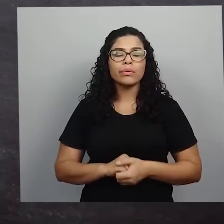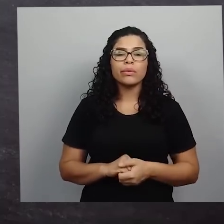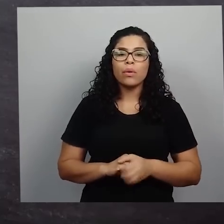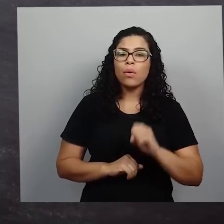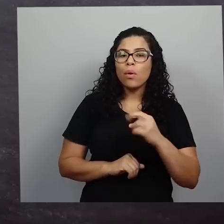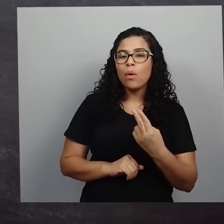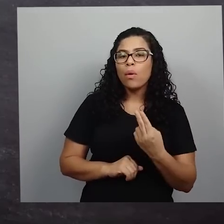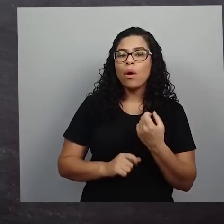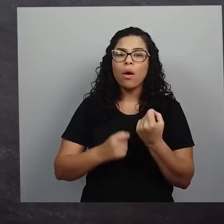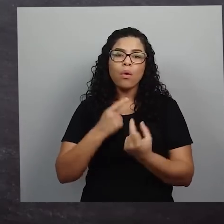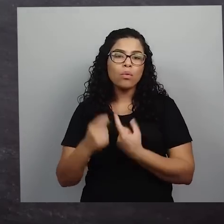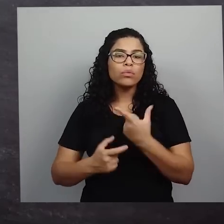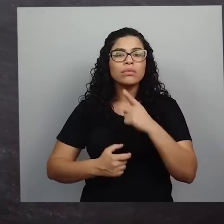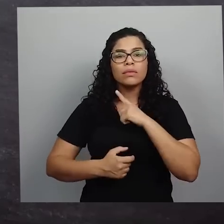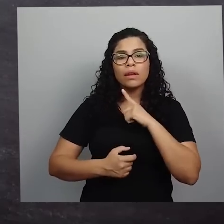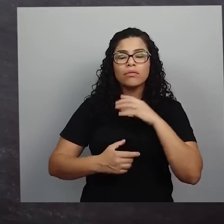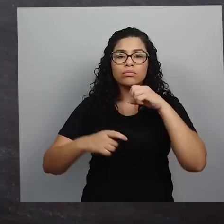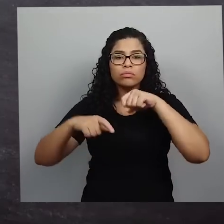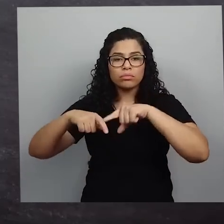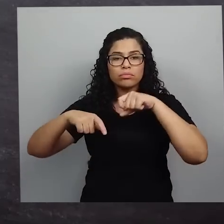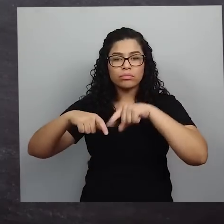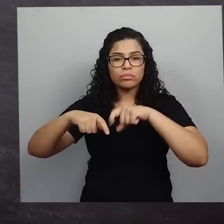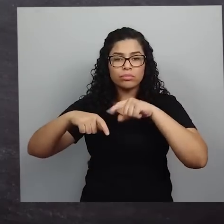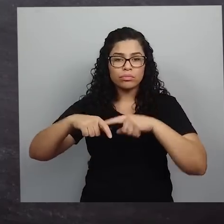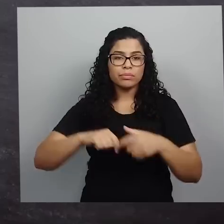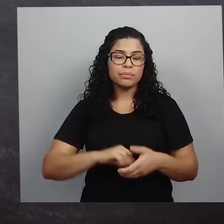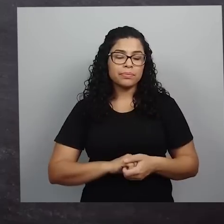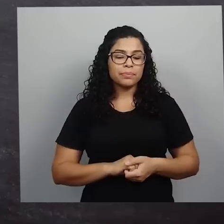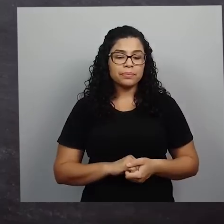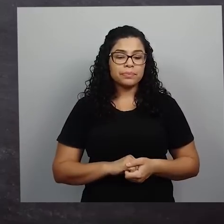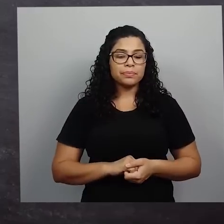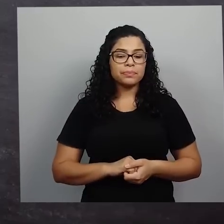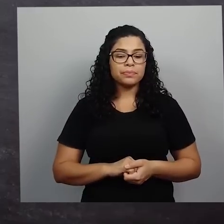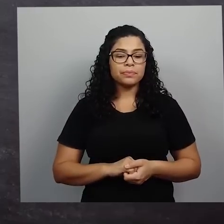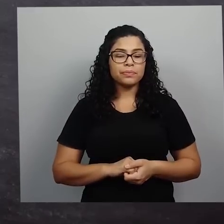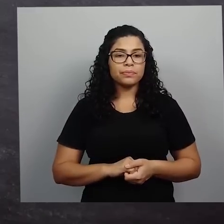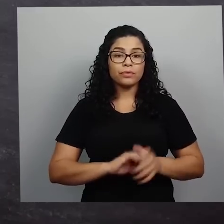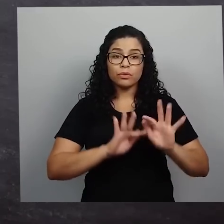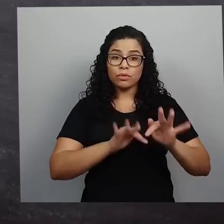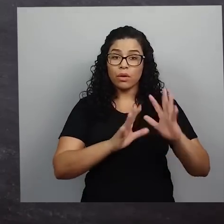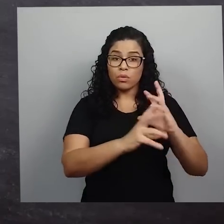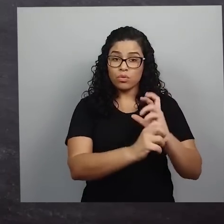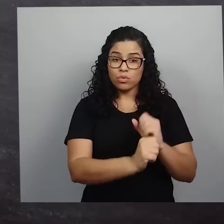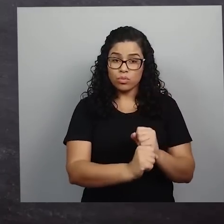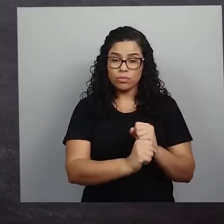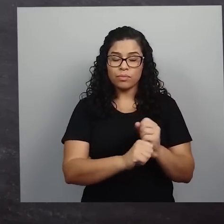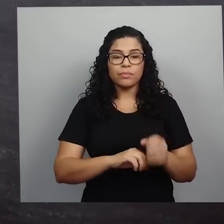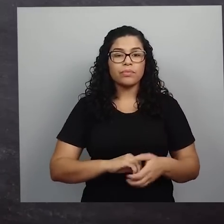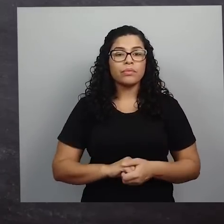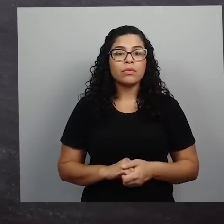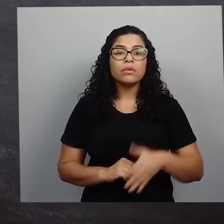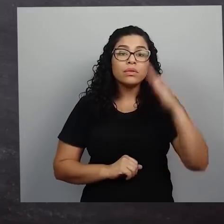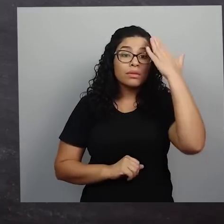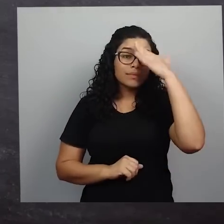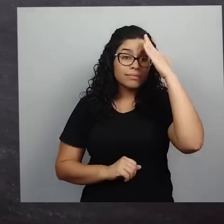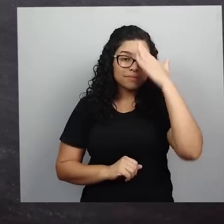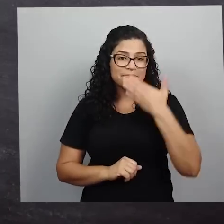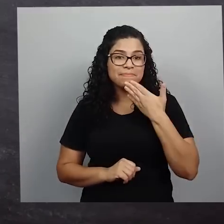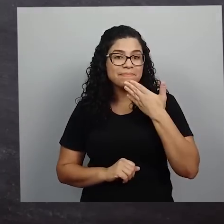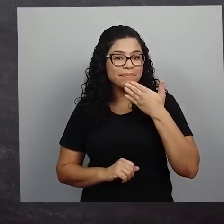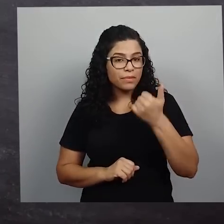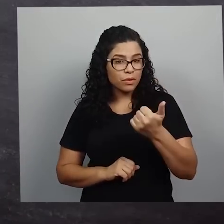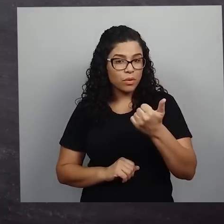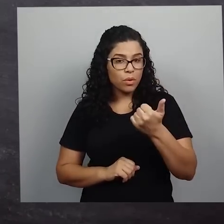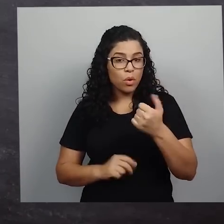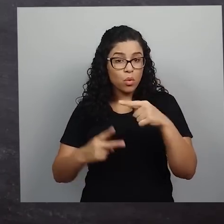sofreram e, portanto, o seu saldo. Para que a gente possa compreender melhor